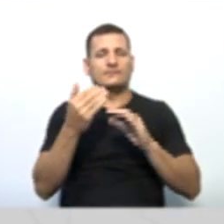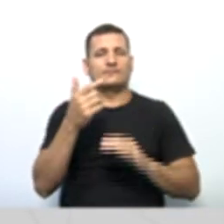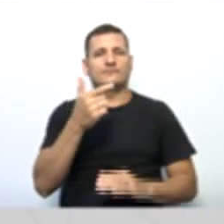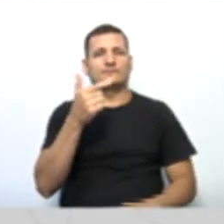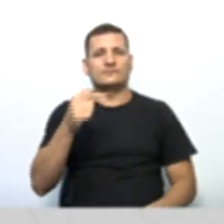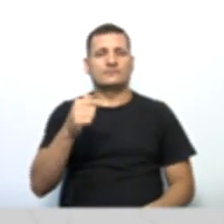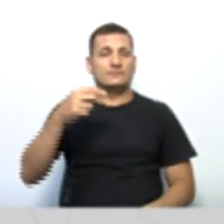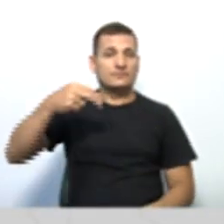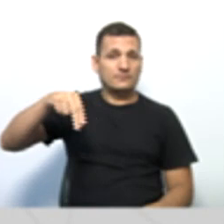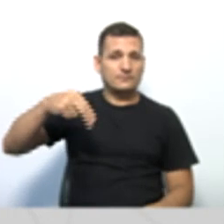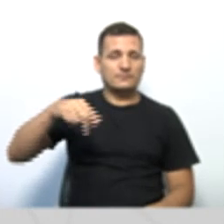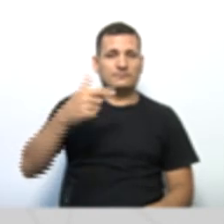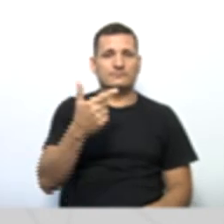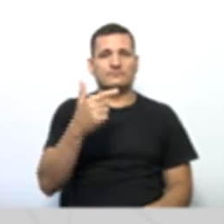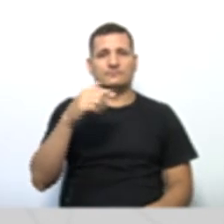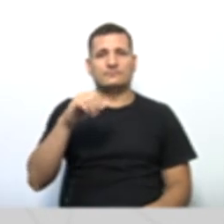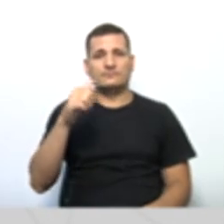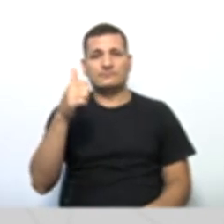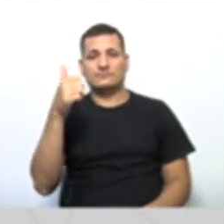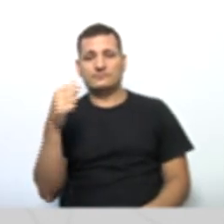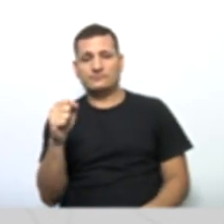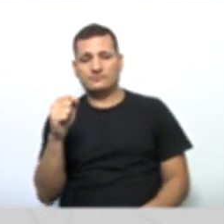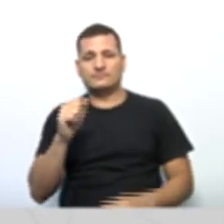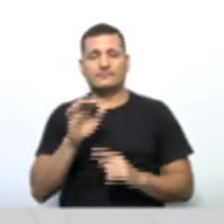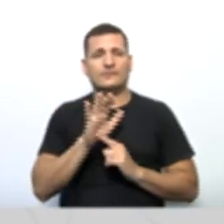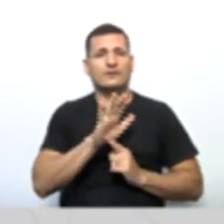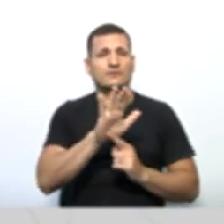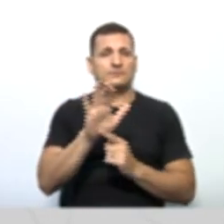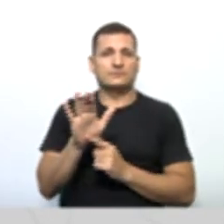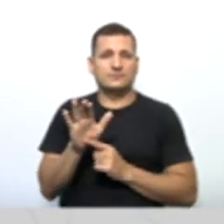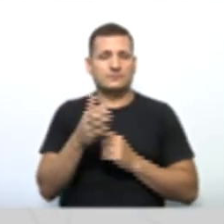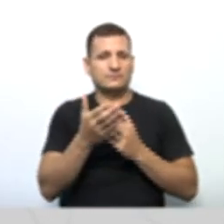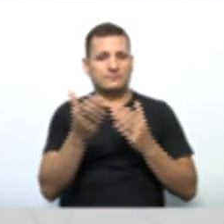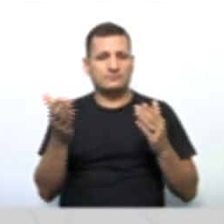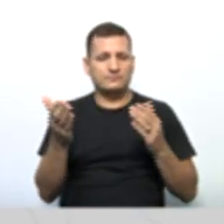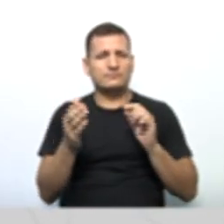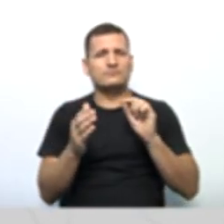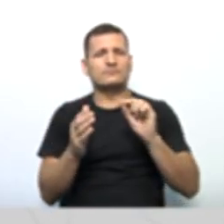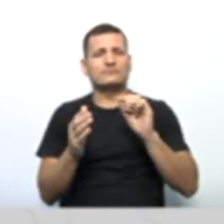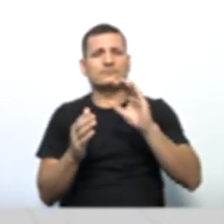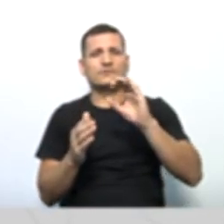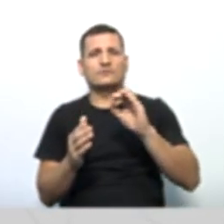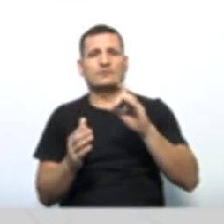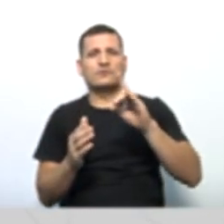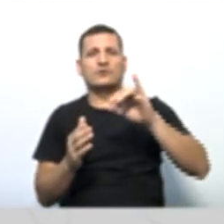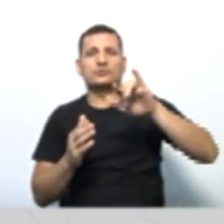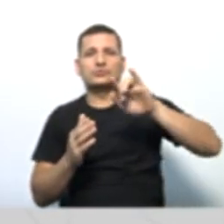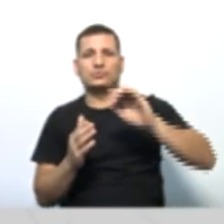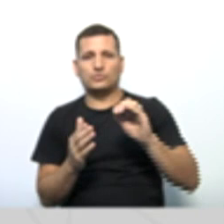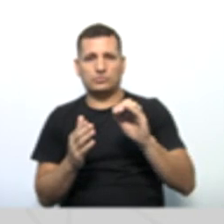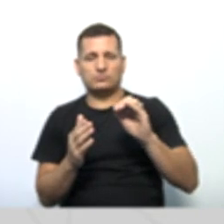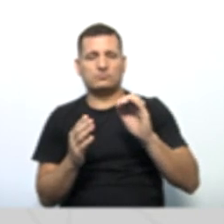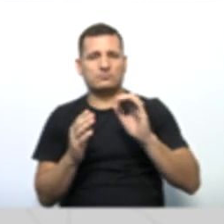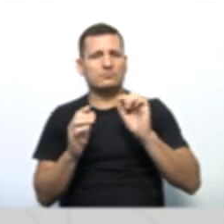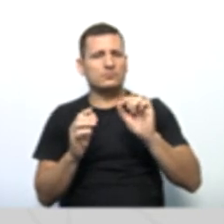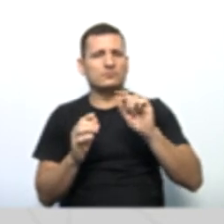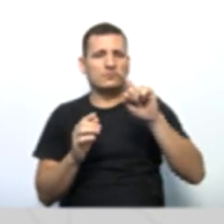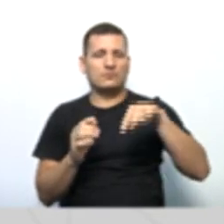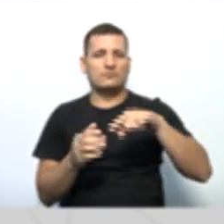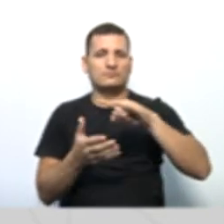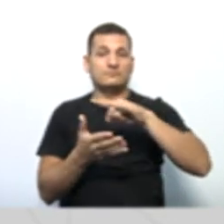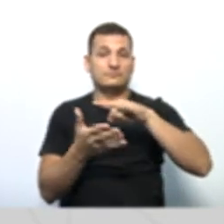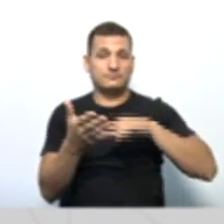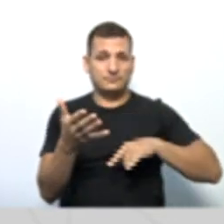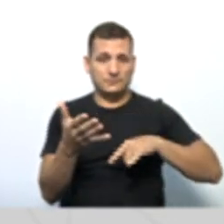de 2018. Para ajudar vocês, o que é um código de ética? Código de ética é um documento que